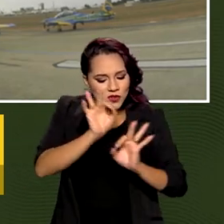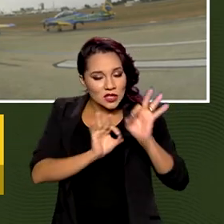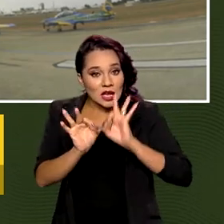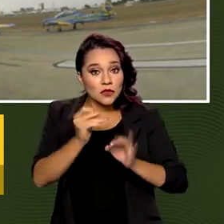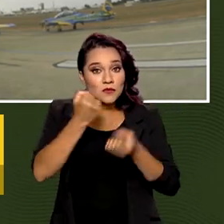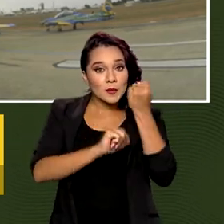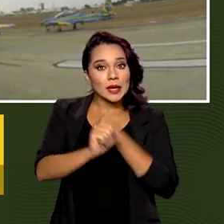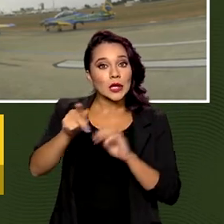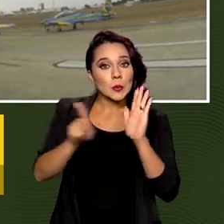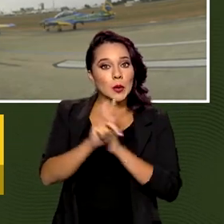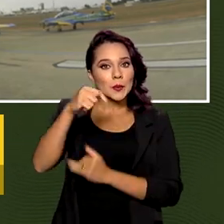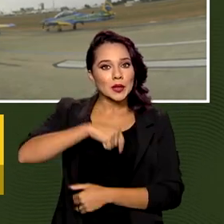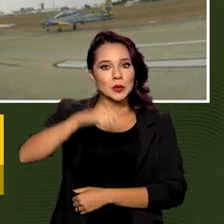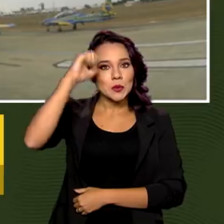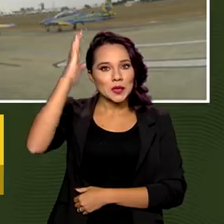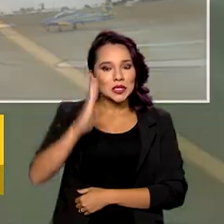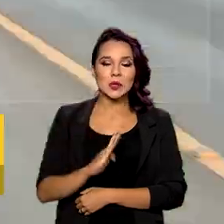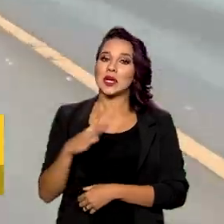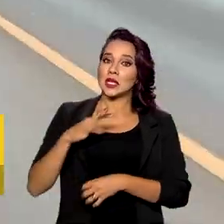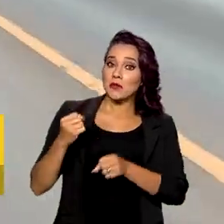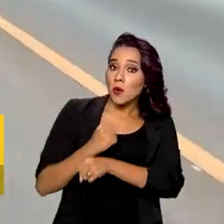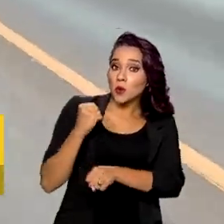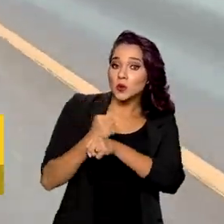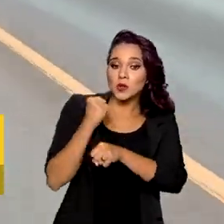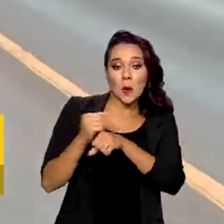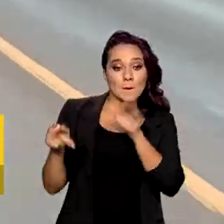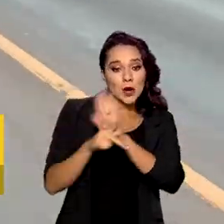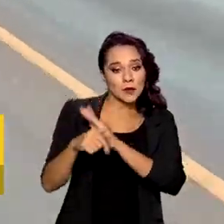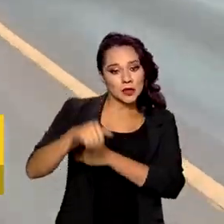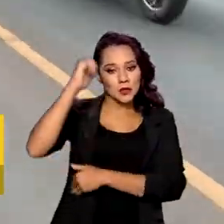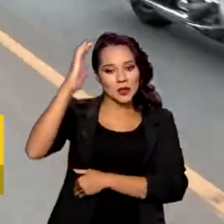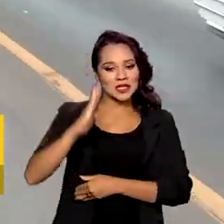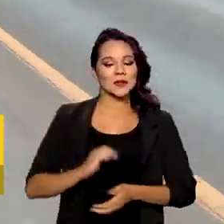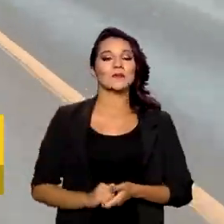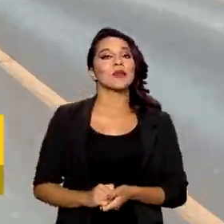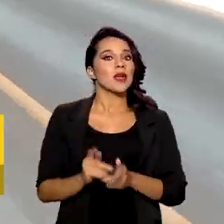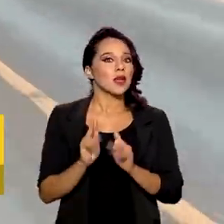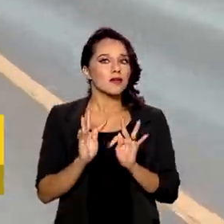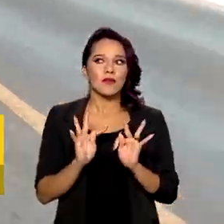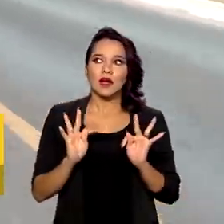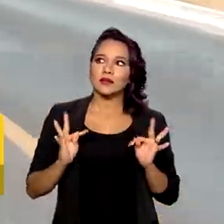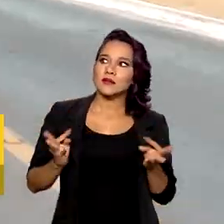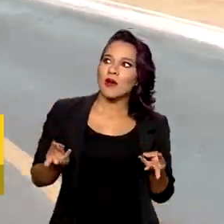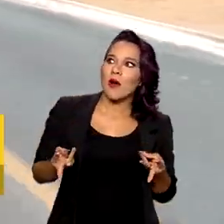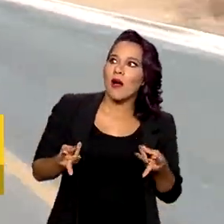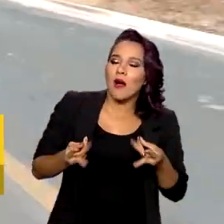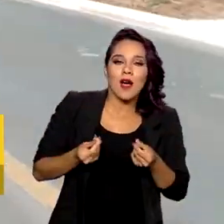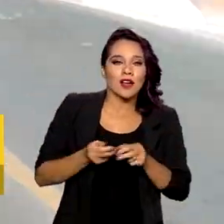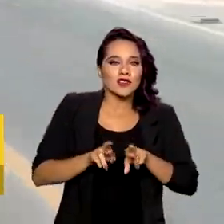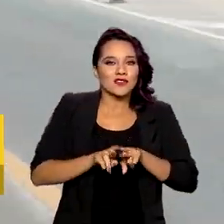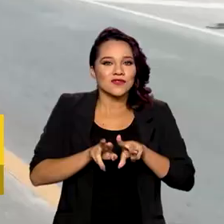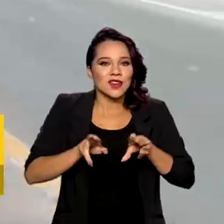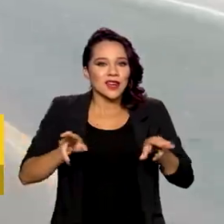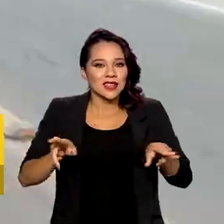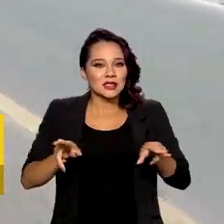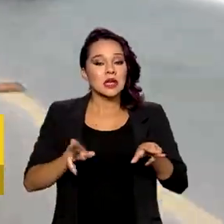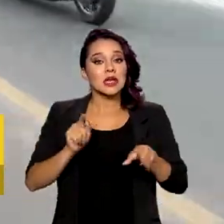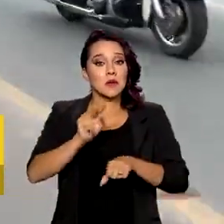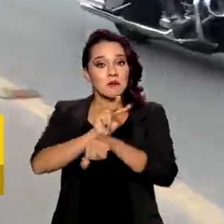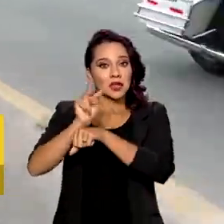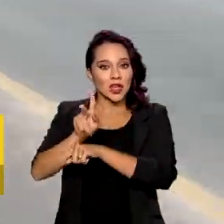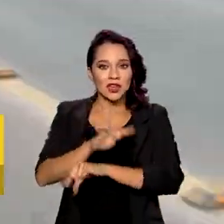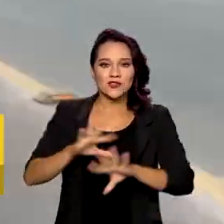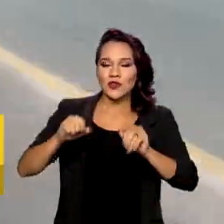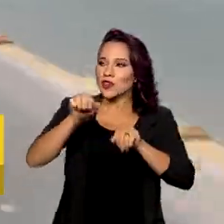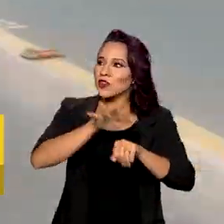aqui no Brasil, com a construção no Brasil, e vai complementar todo esse aparato de meios que protege toda